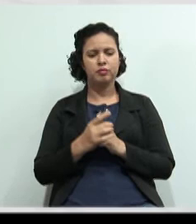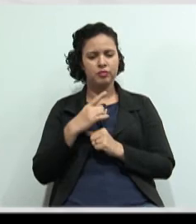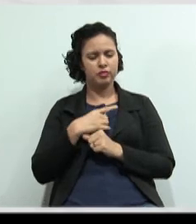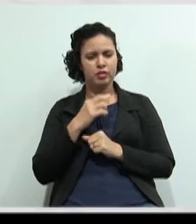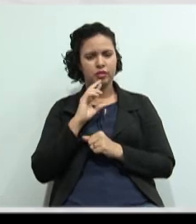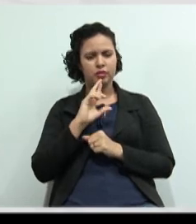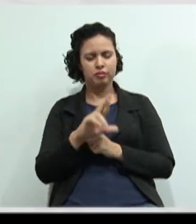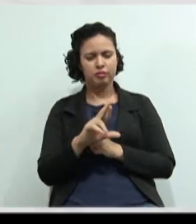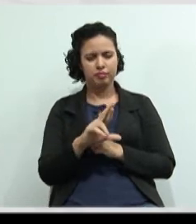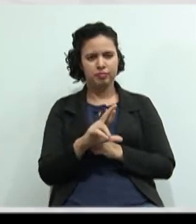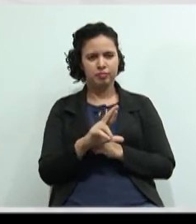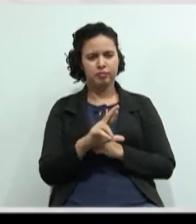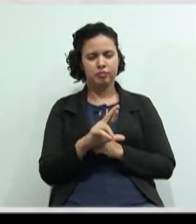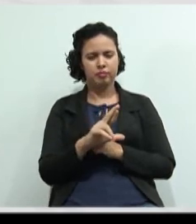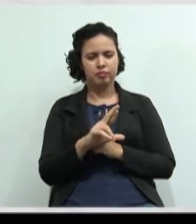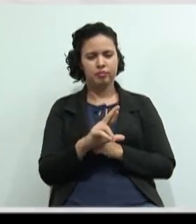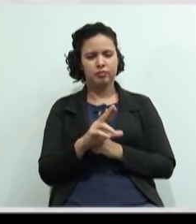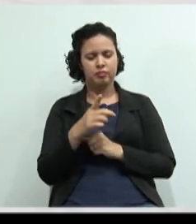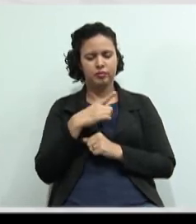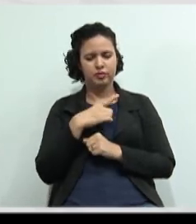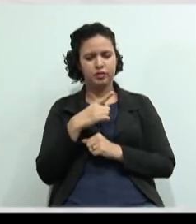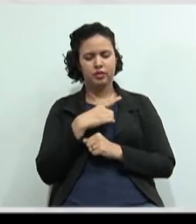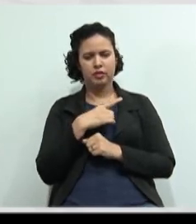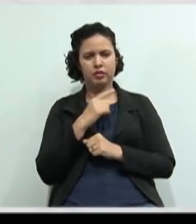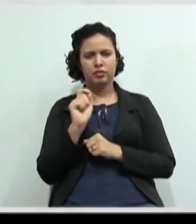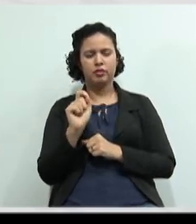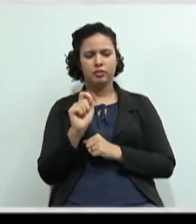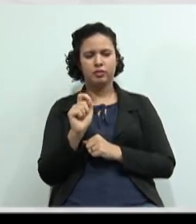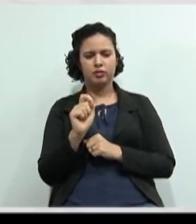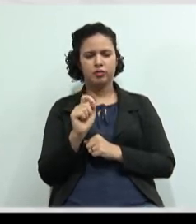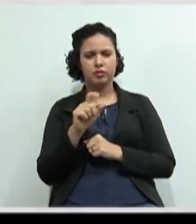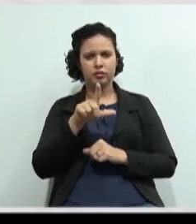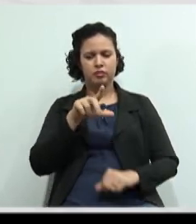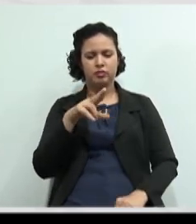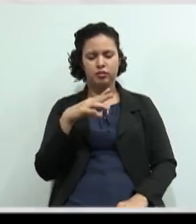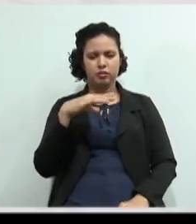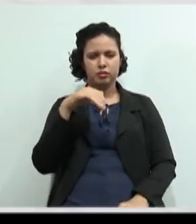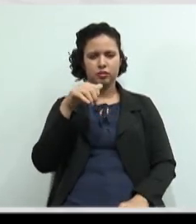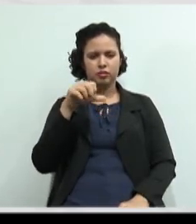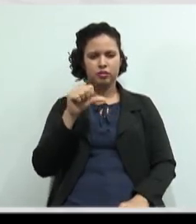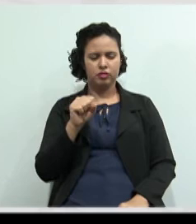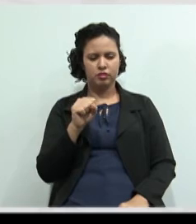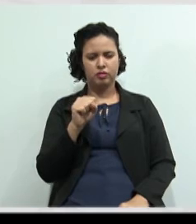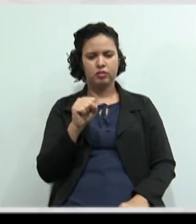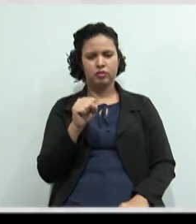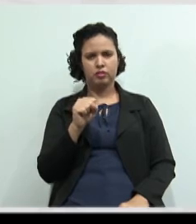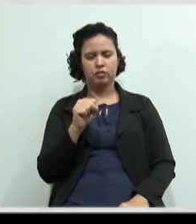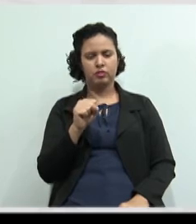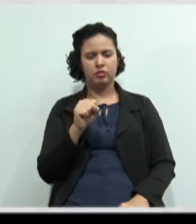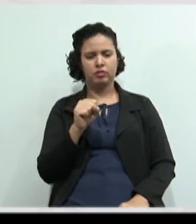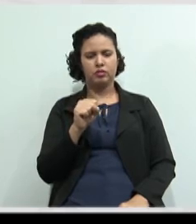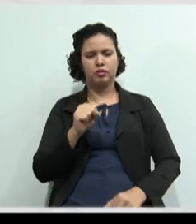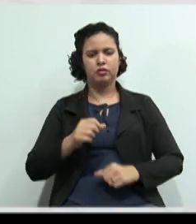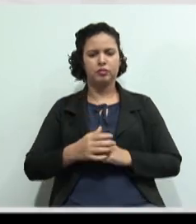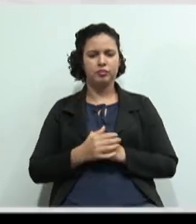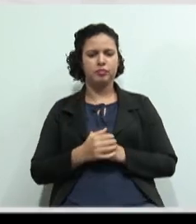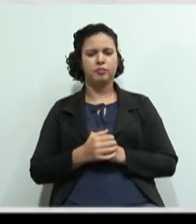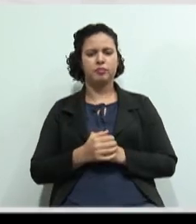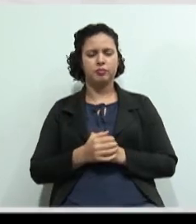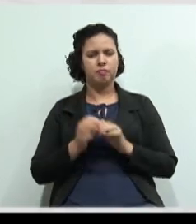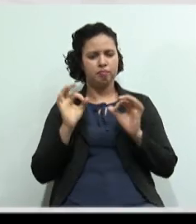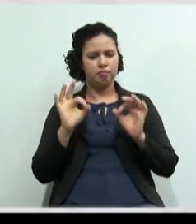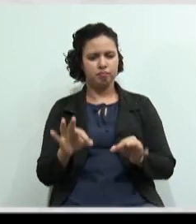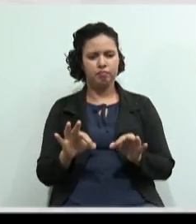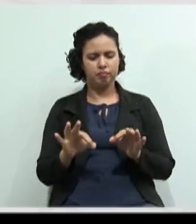resposta aí de alguém, professor, para a gente finalizar? Nós temos a resposta do Lucas, que respondeu exatamente como a sua fala agora, professor.